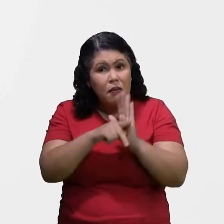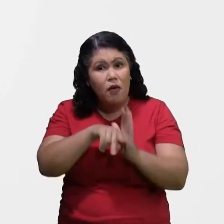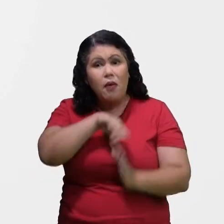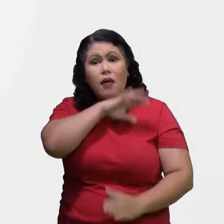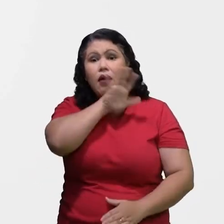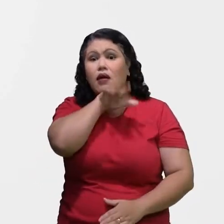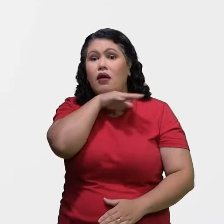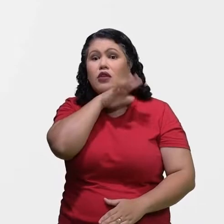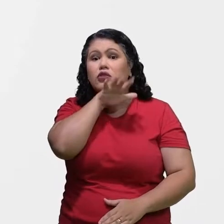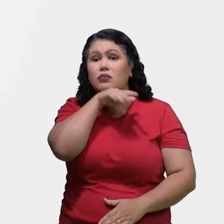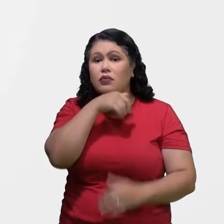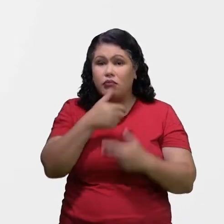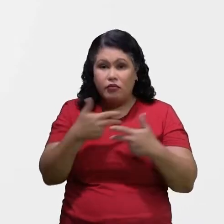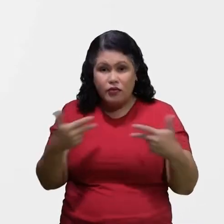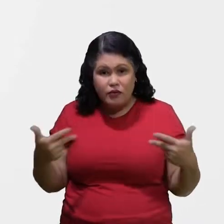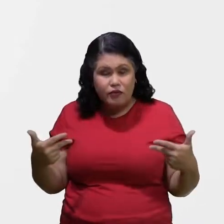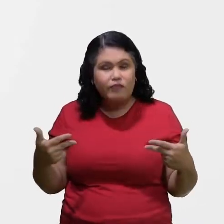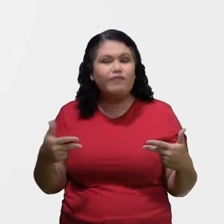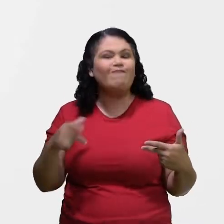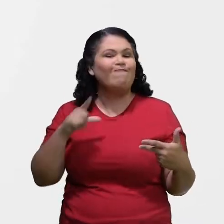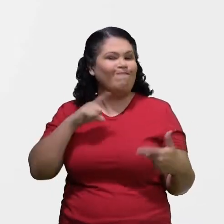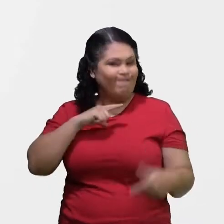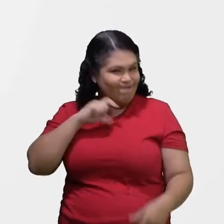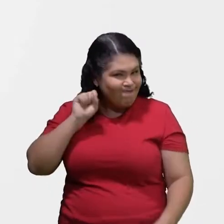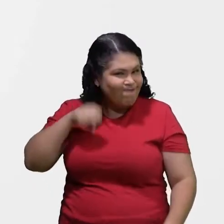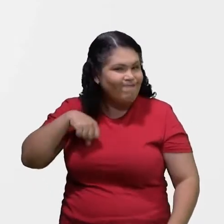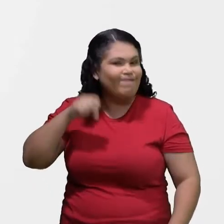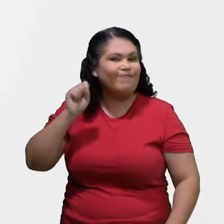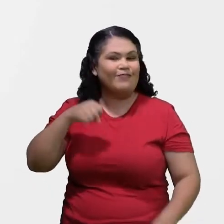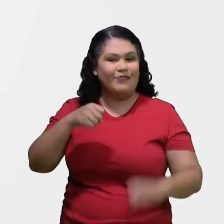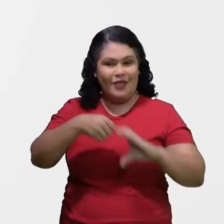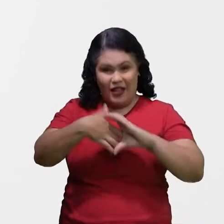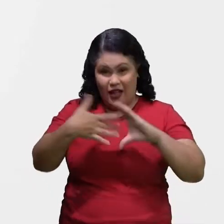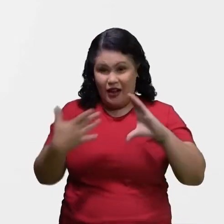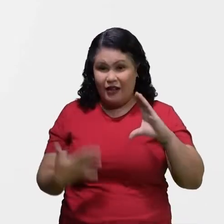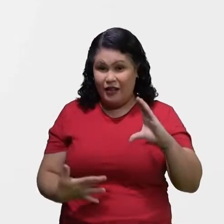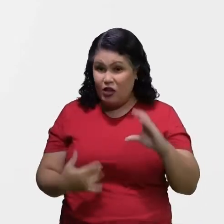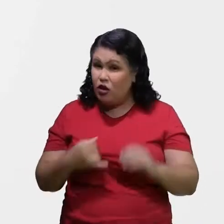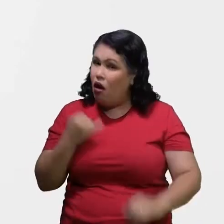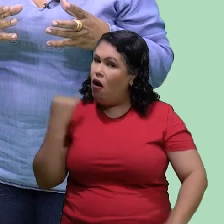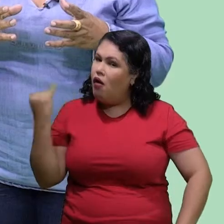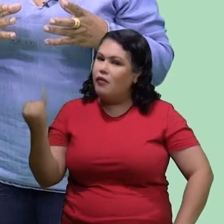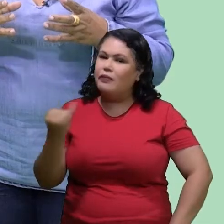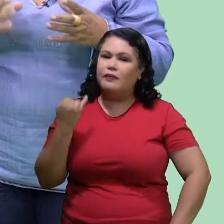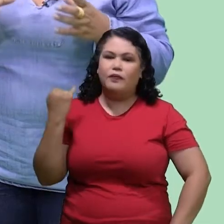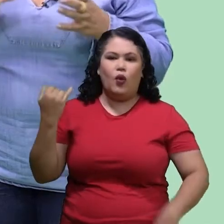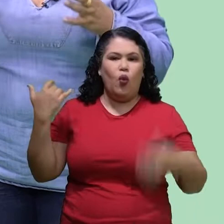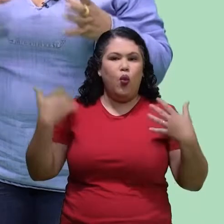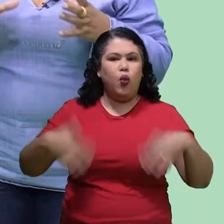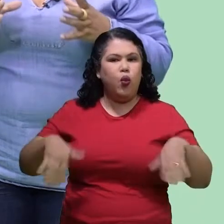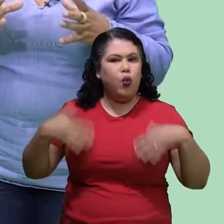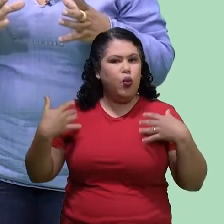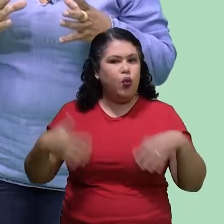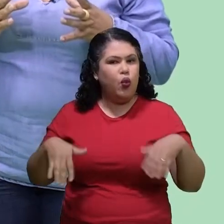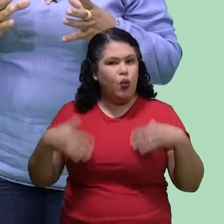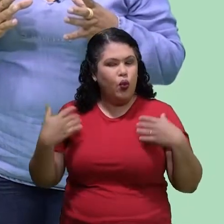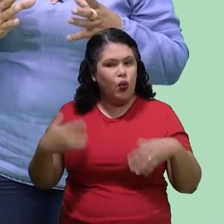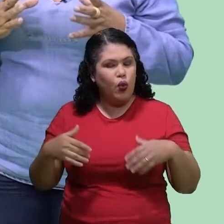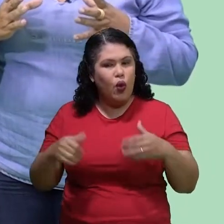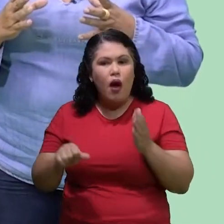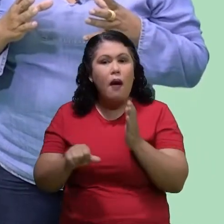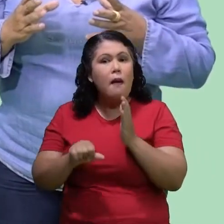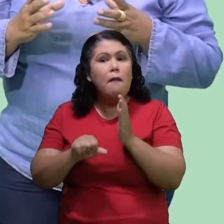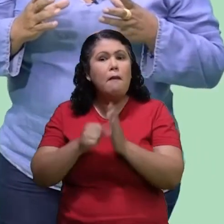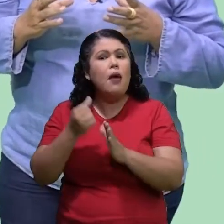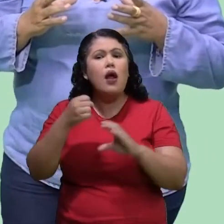dos animais. Eles têm características que nós podemos considerar que são muito importantes. Uma das primeiras características